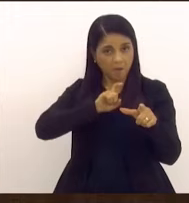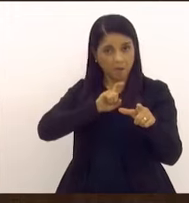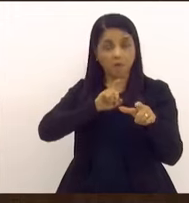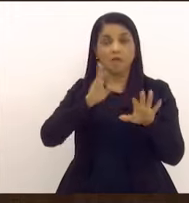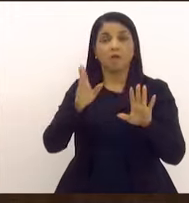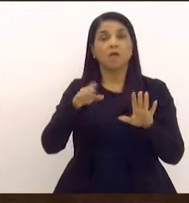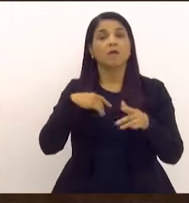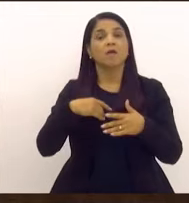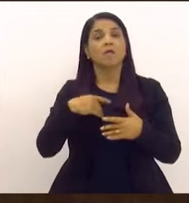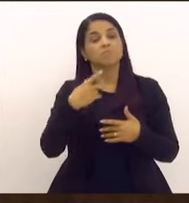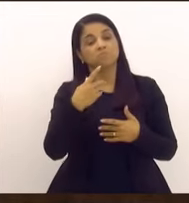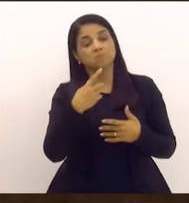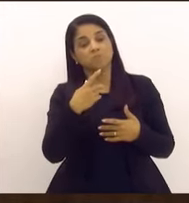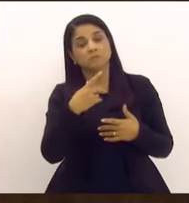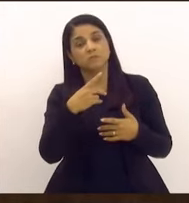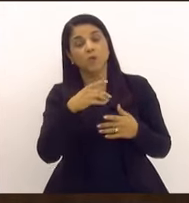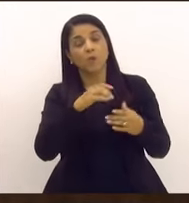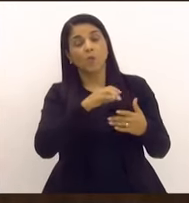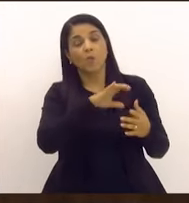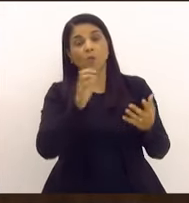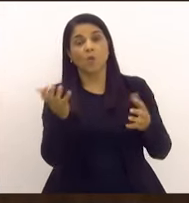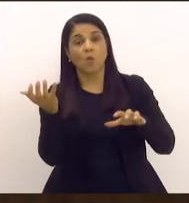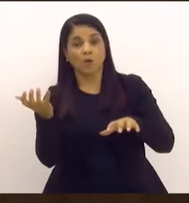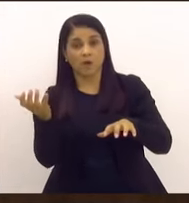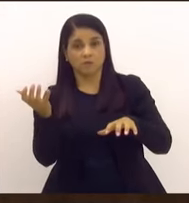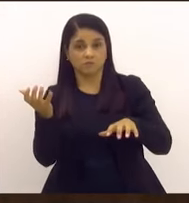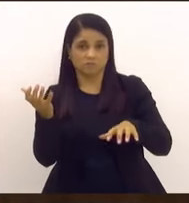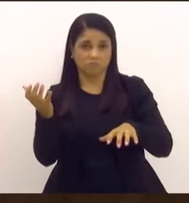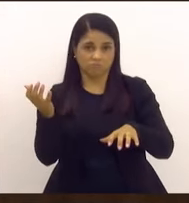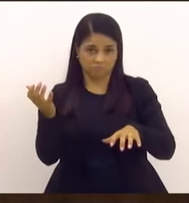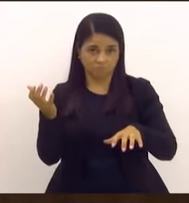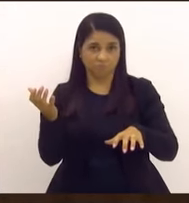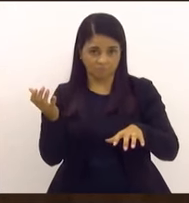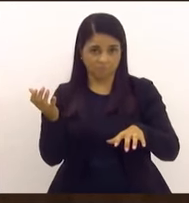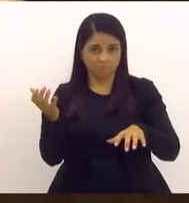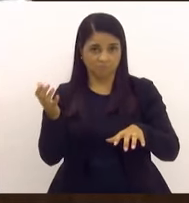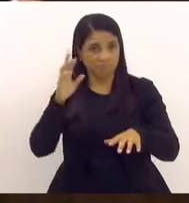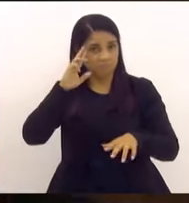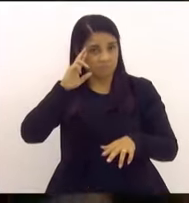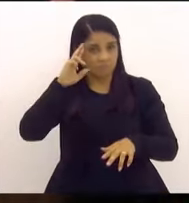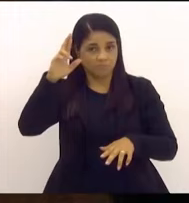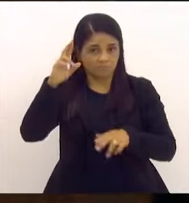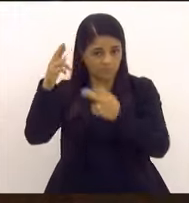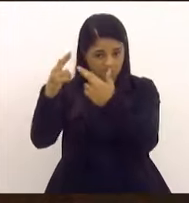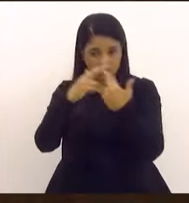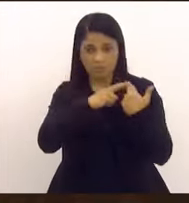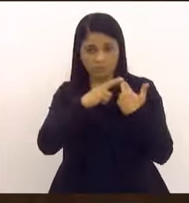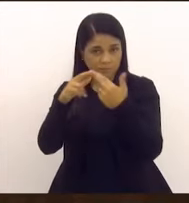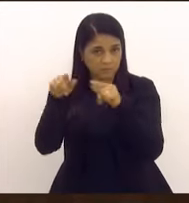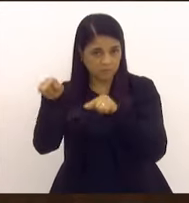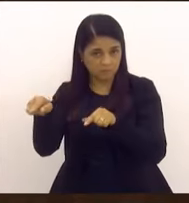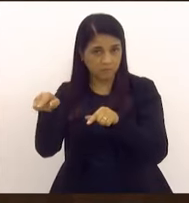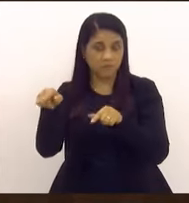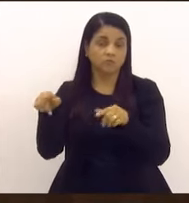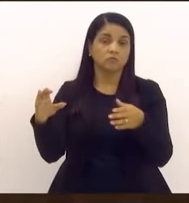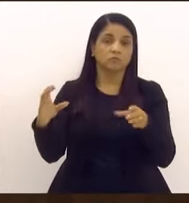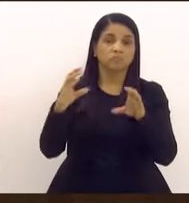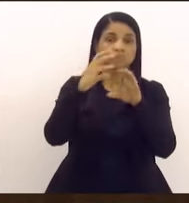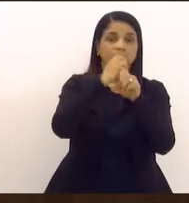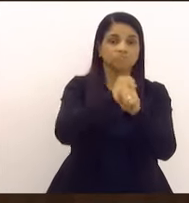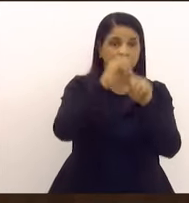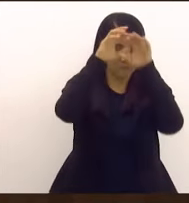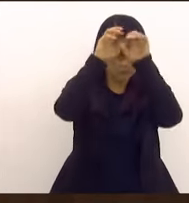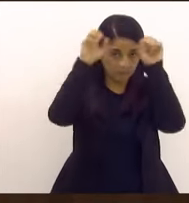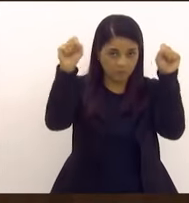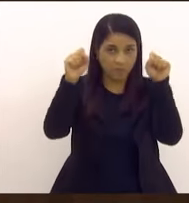isso é de competência do Congresso Nacional, que deve colocá-la ombreada lá com o Tribunal de Contas e com